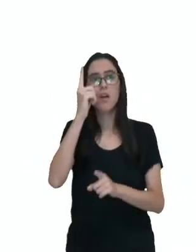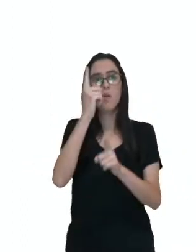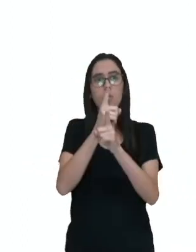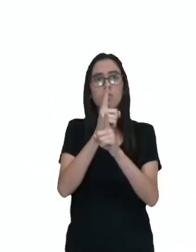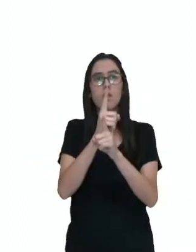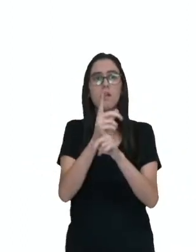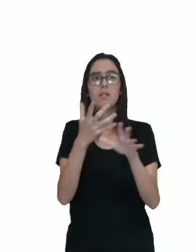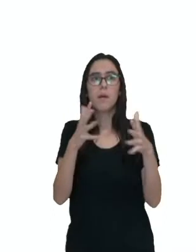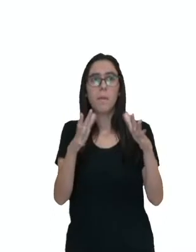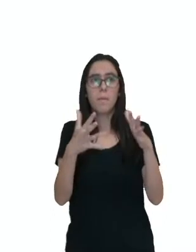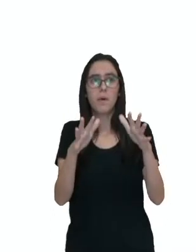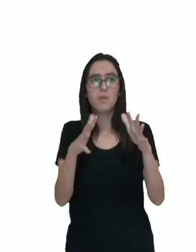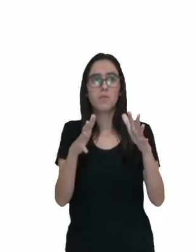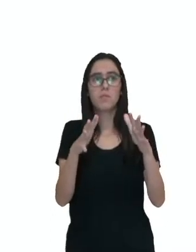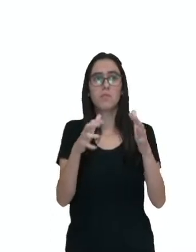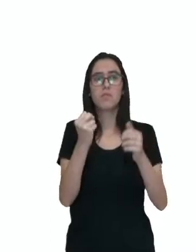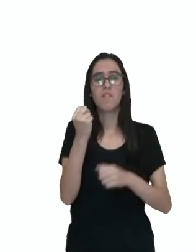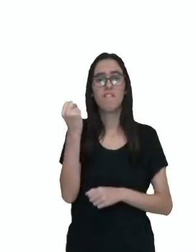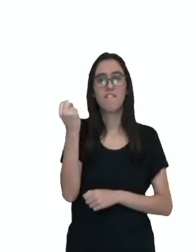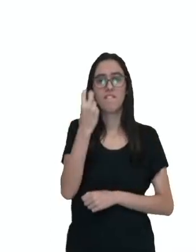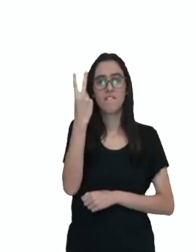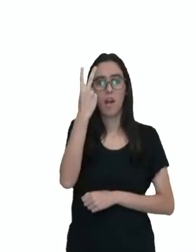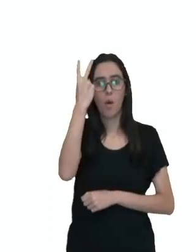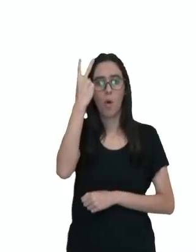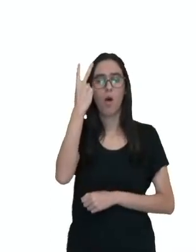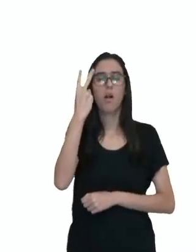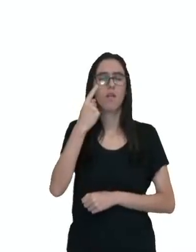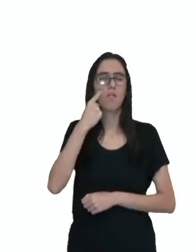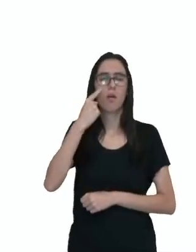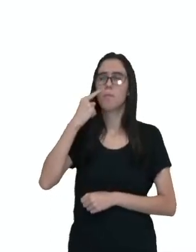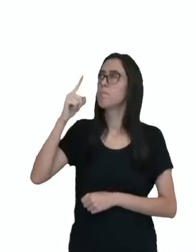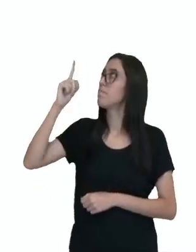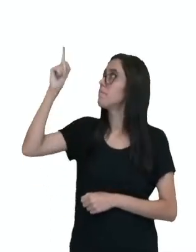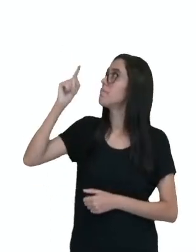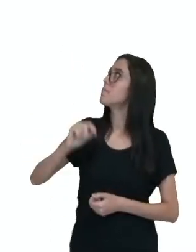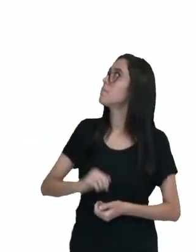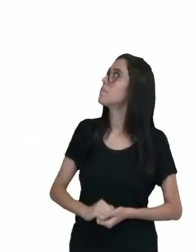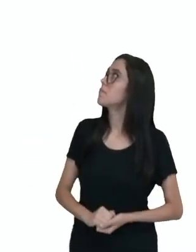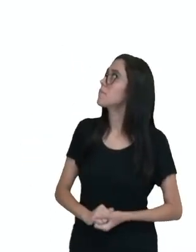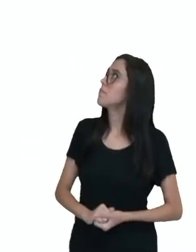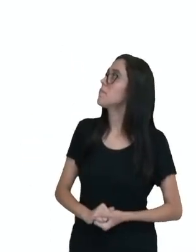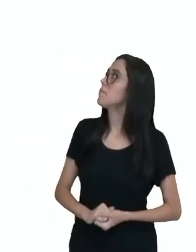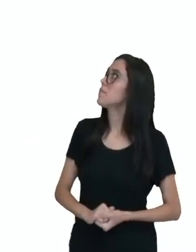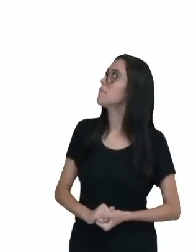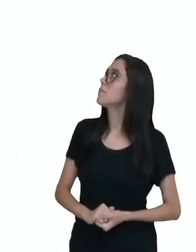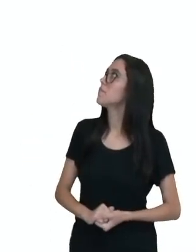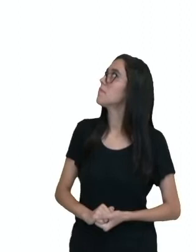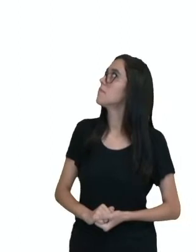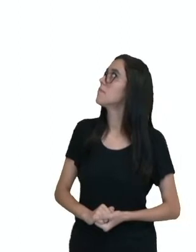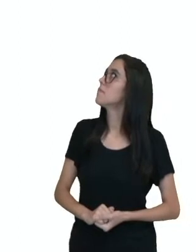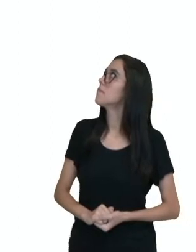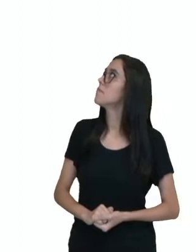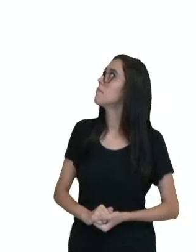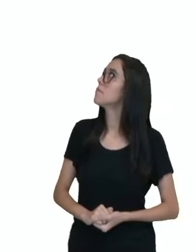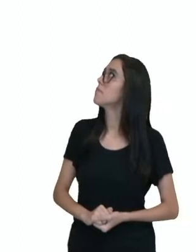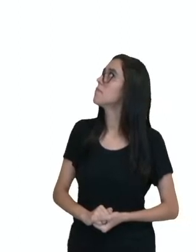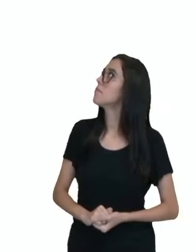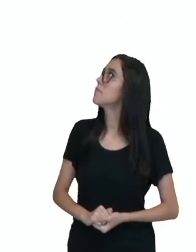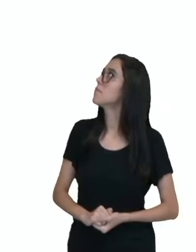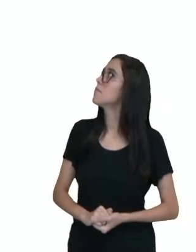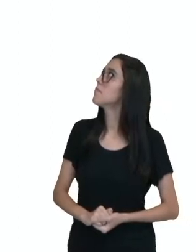na quinta metro, e esse valor vai ficar ao quadrado. Resolvendo isso, eu vou ter que G igual 40,2 vezes